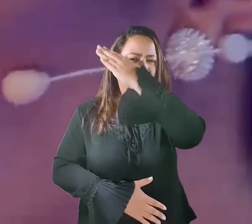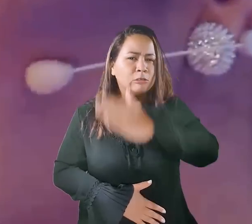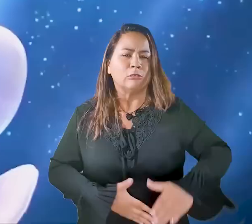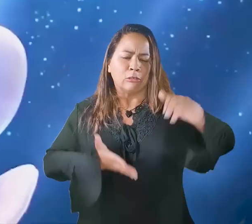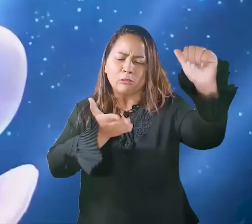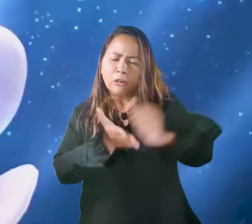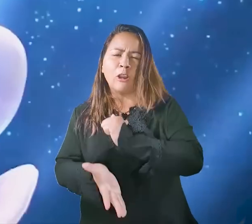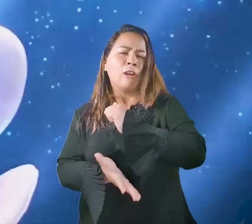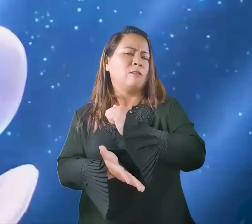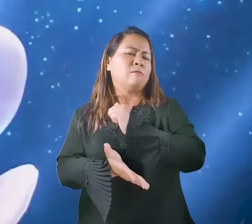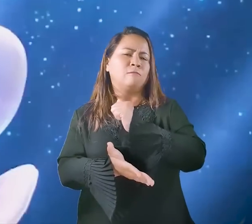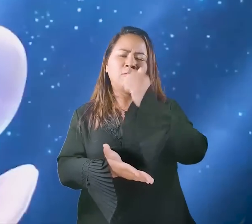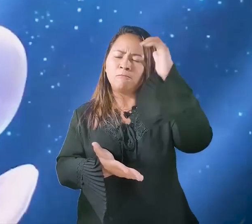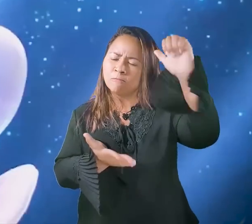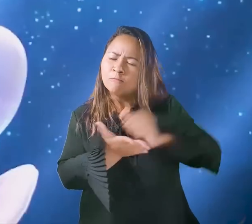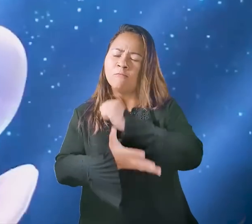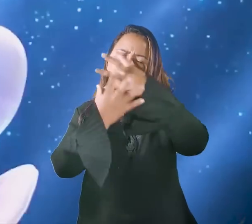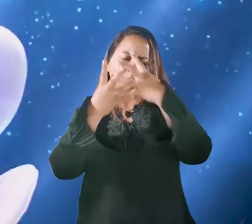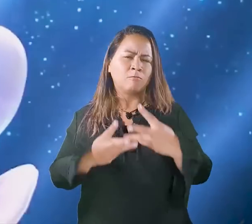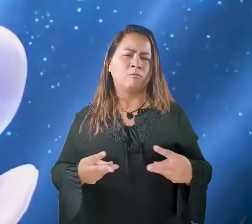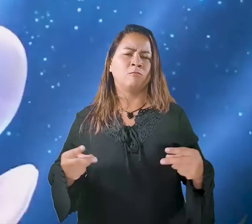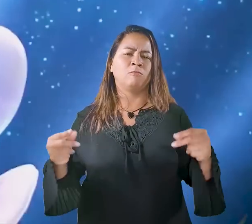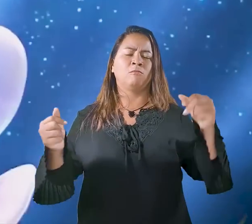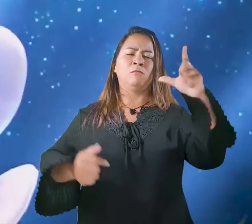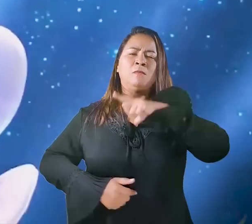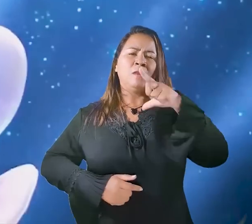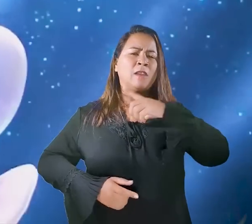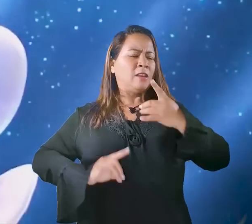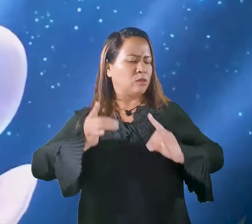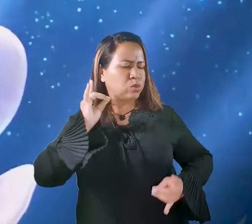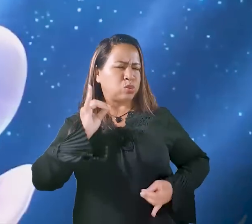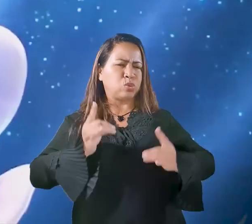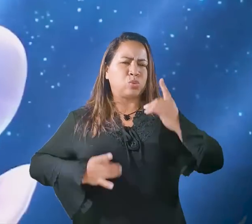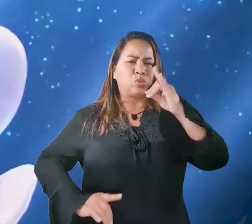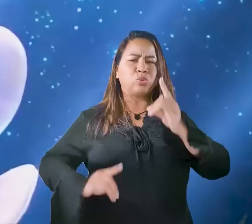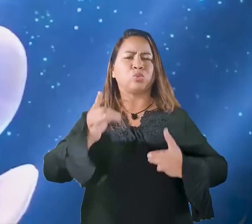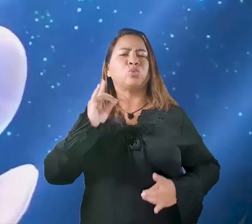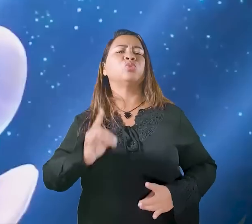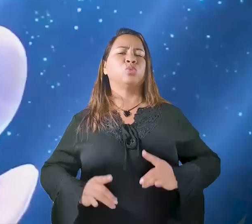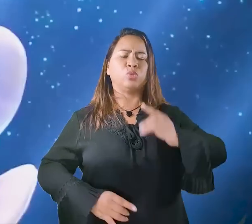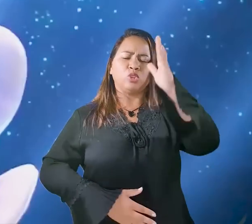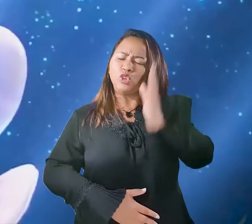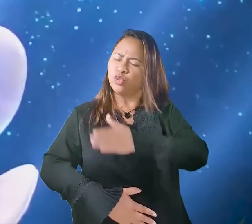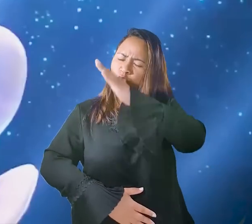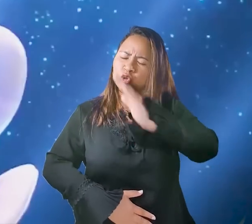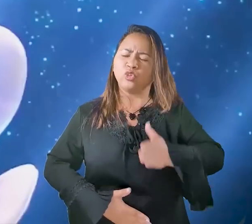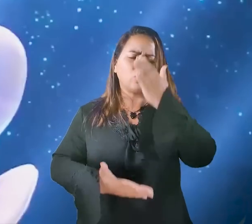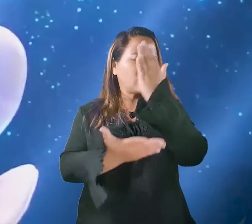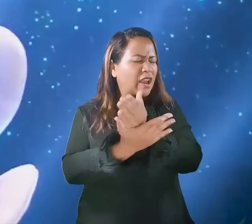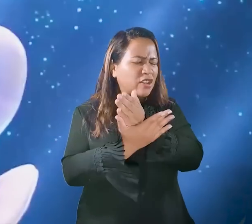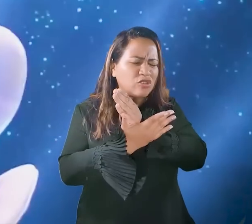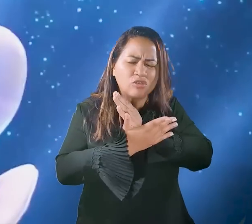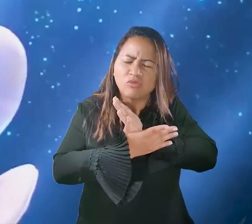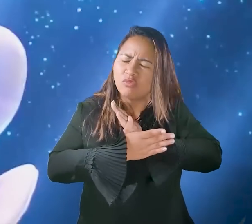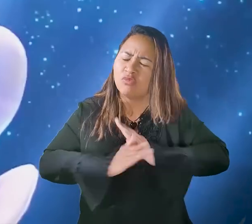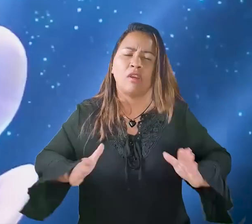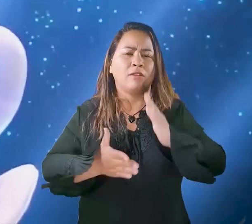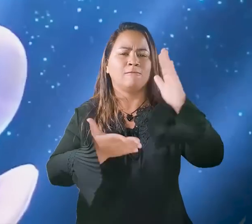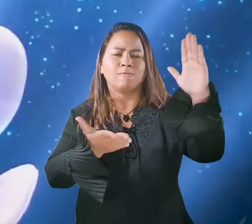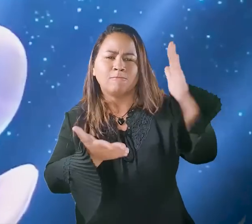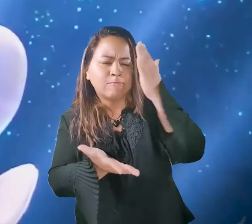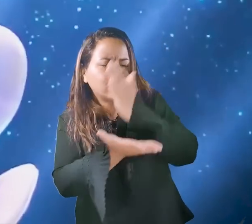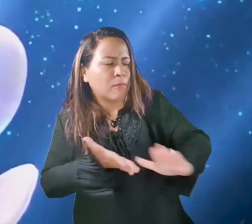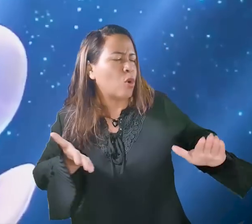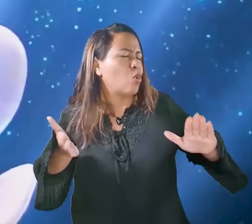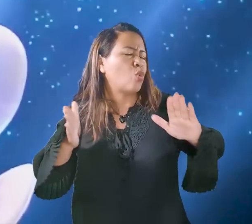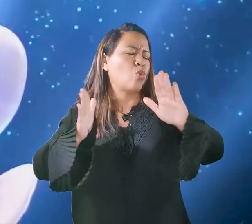acabou. Existe uma fisiologia quando você determina que chega. Acabou. Acabou. Acabou.